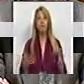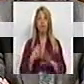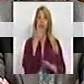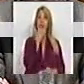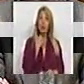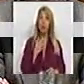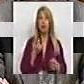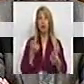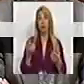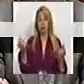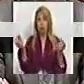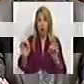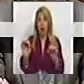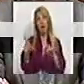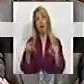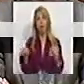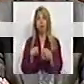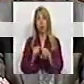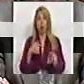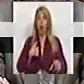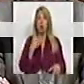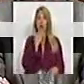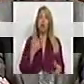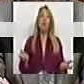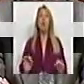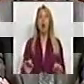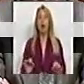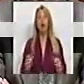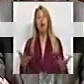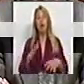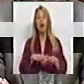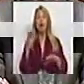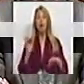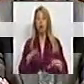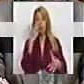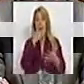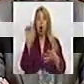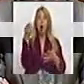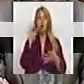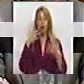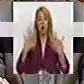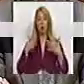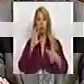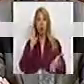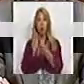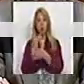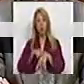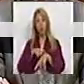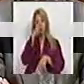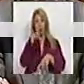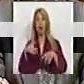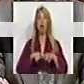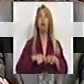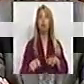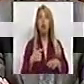também a minha insatisfação. E é por isso que, se estivéssemos no último orçamento desta legislatura, eu estaria aqui